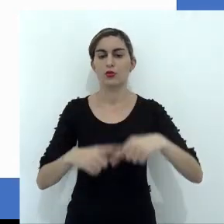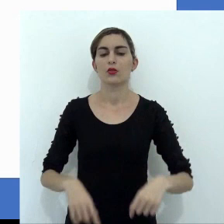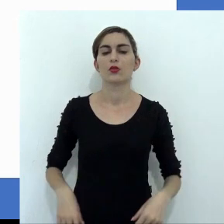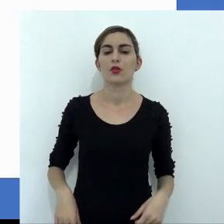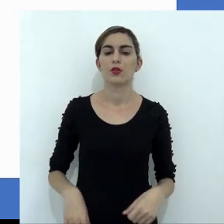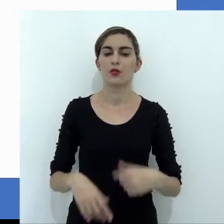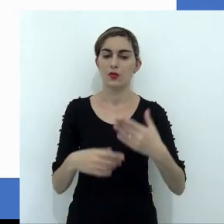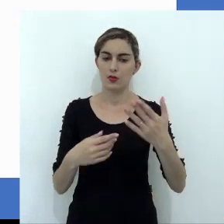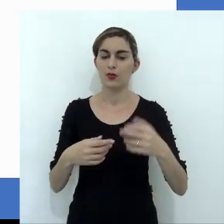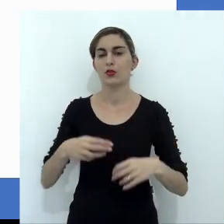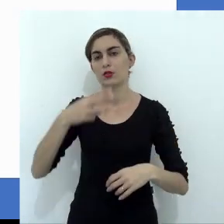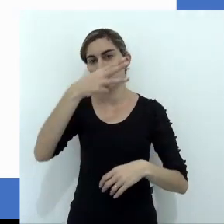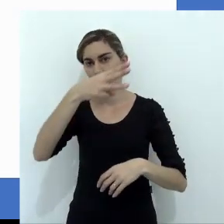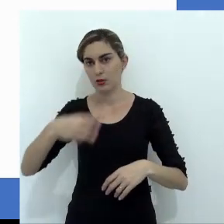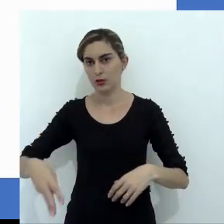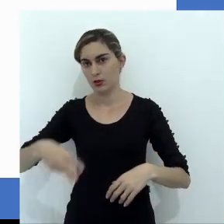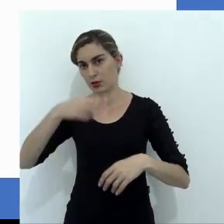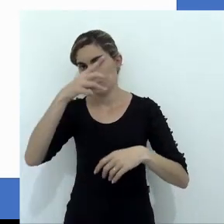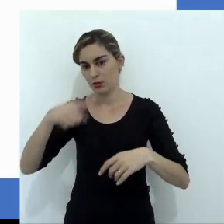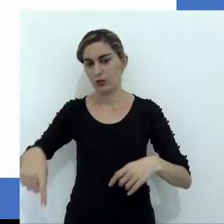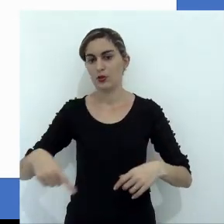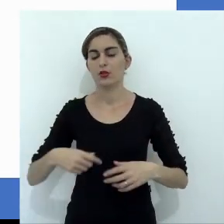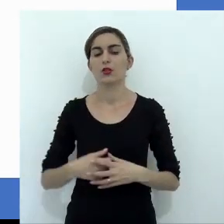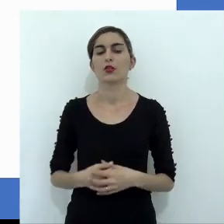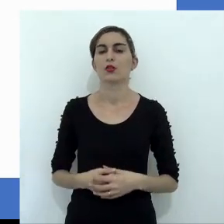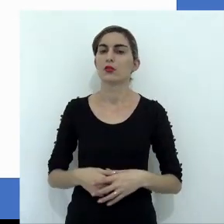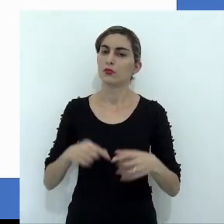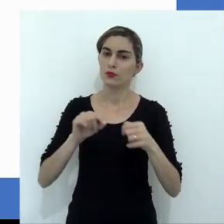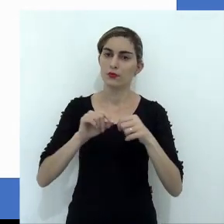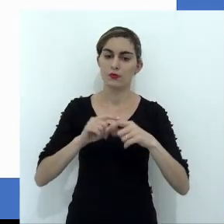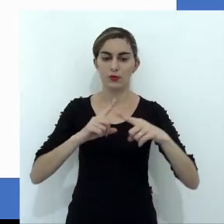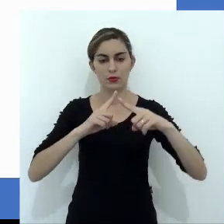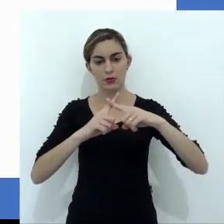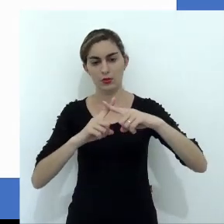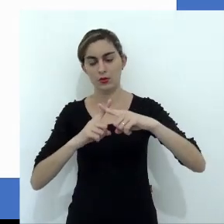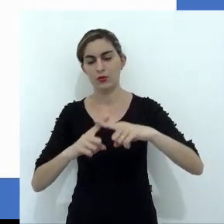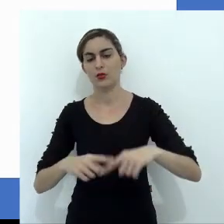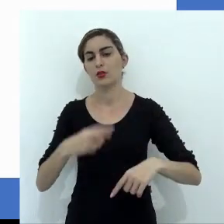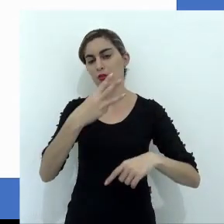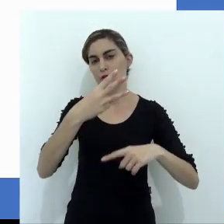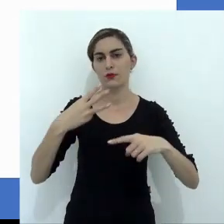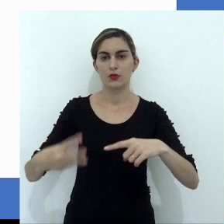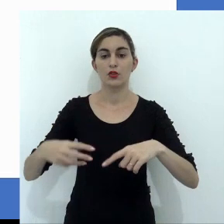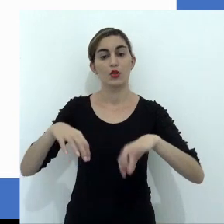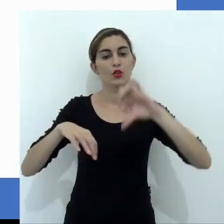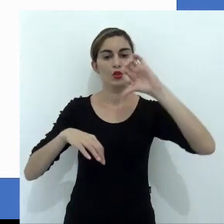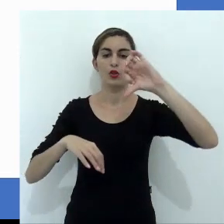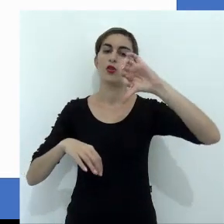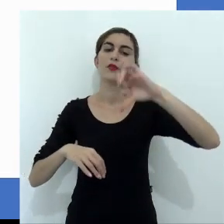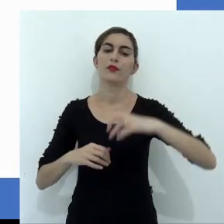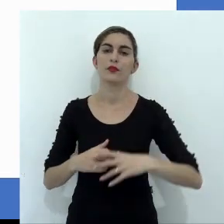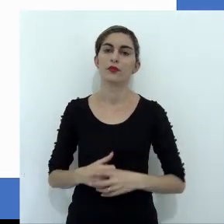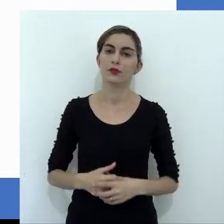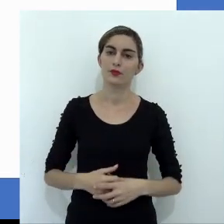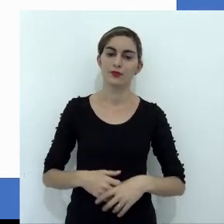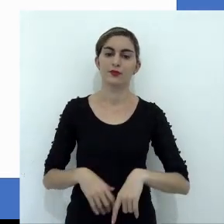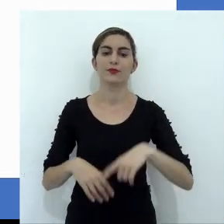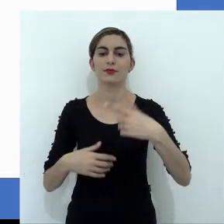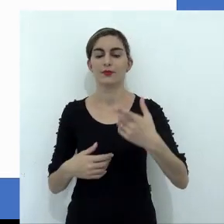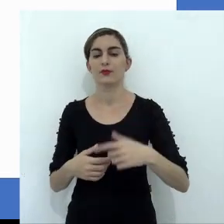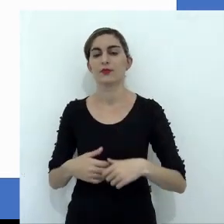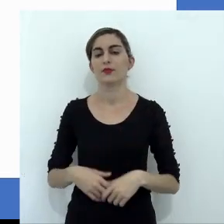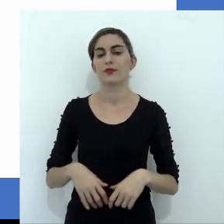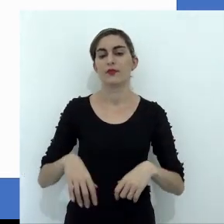ter que multiplicar com o 3 da primeira fração. Fazendo essa multiplicação, ó, 3 vezes 3 é igual a 9, como vocês podem ver ali em